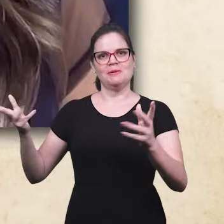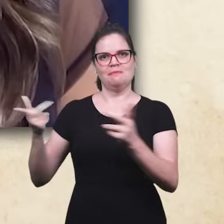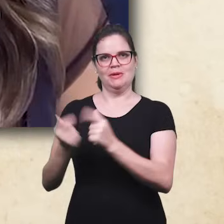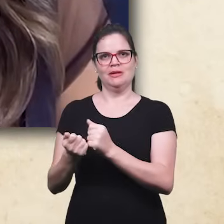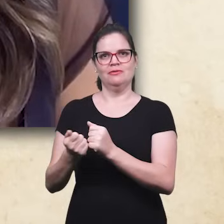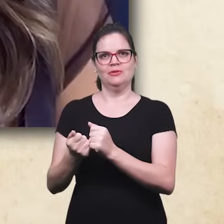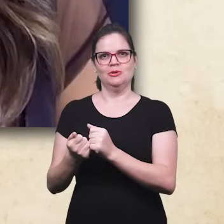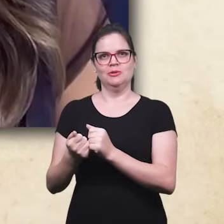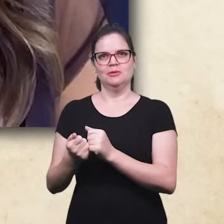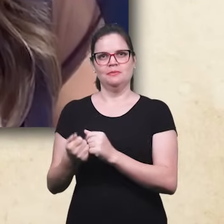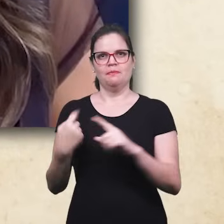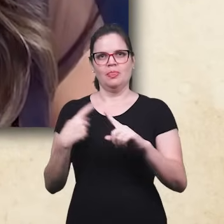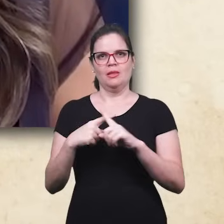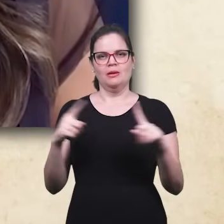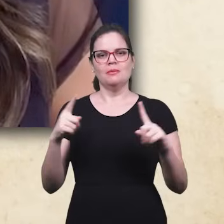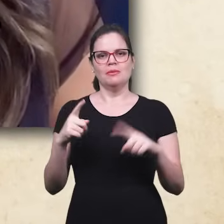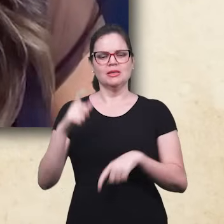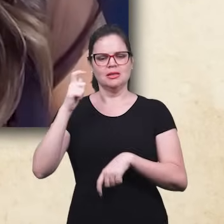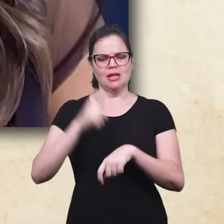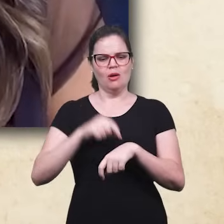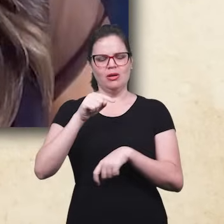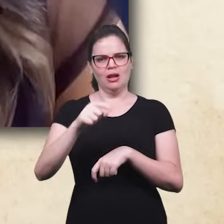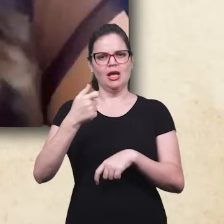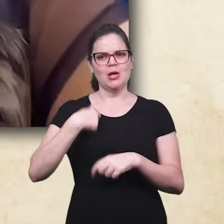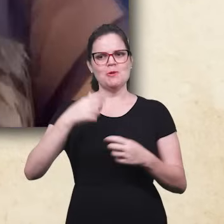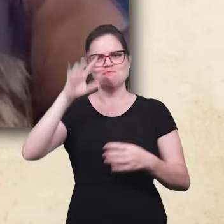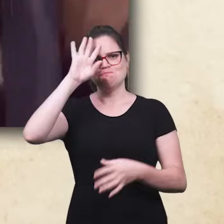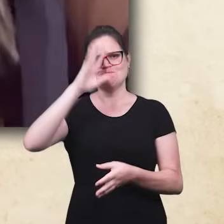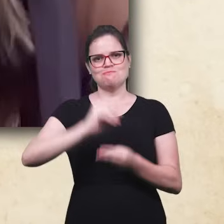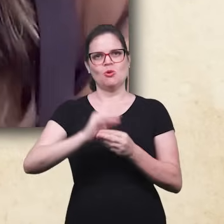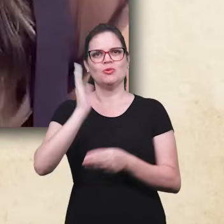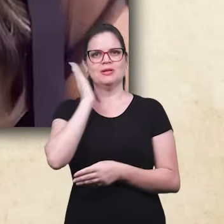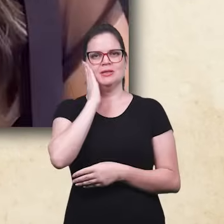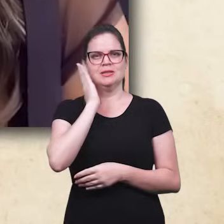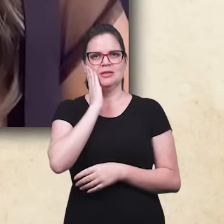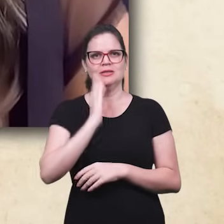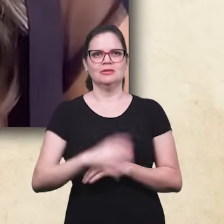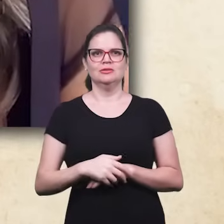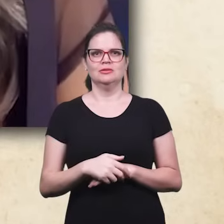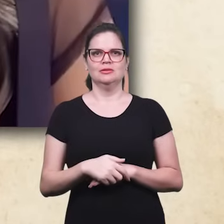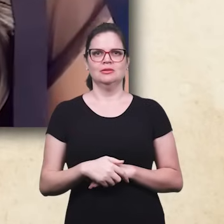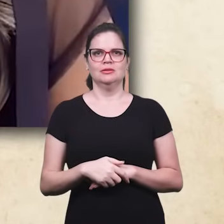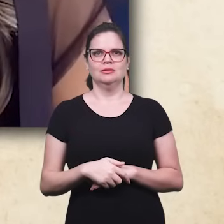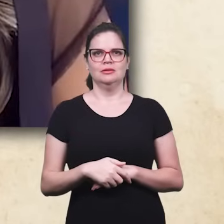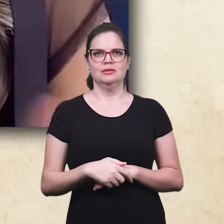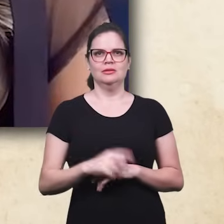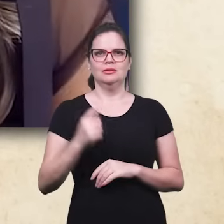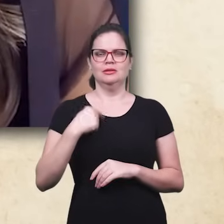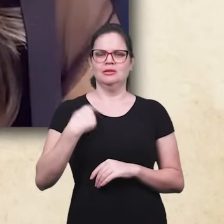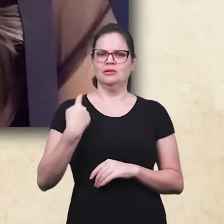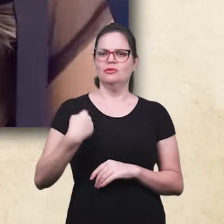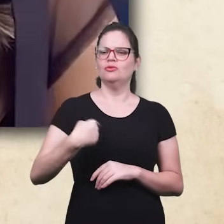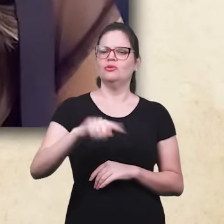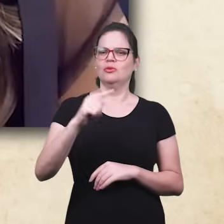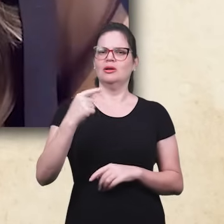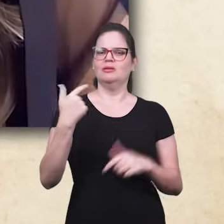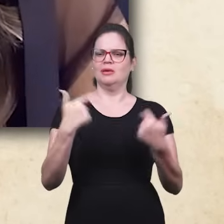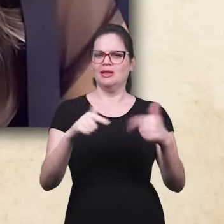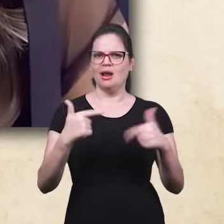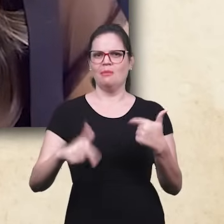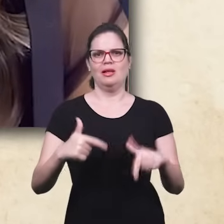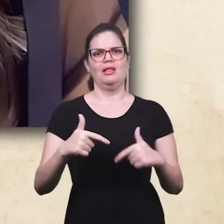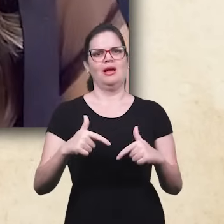na teoria, mas naquele momento eu realizei. E a partir daquele momento eu me lancei para a